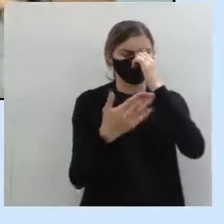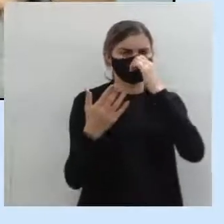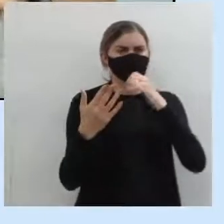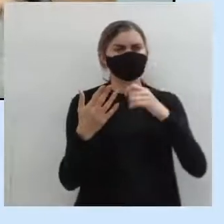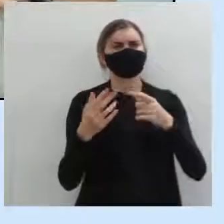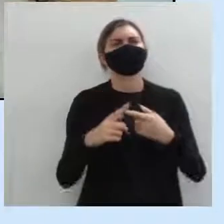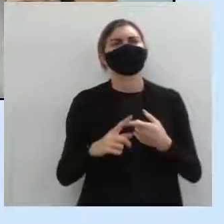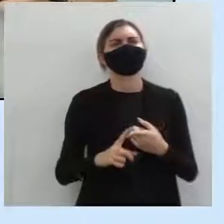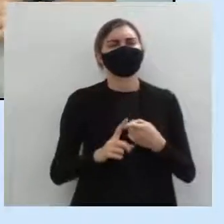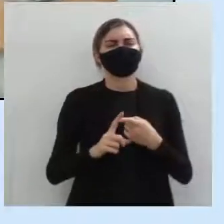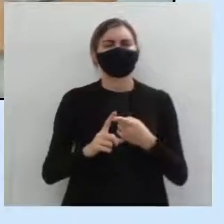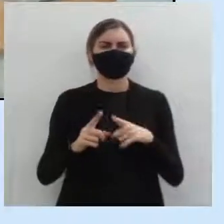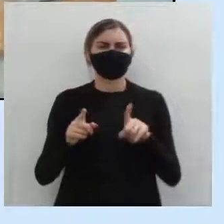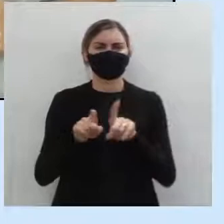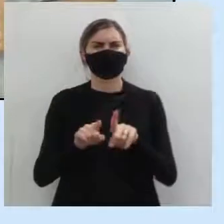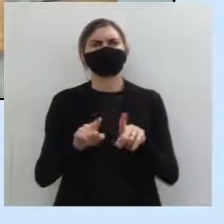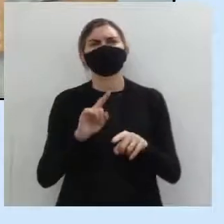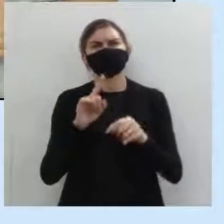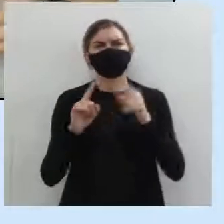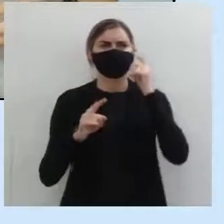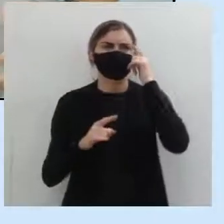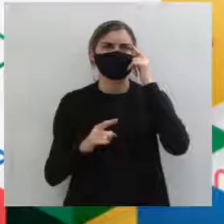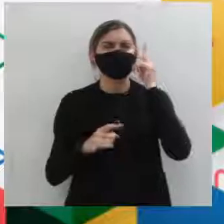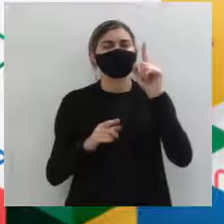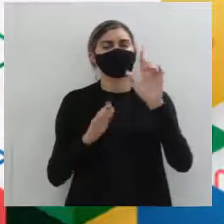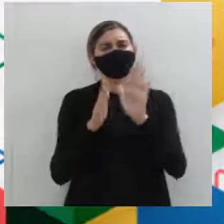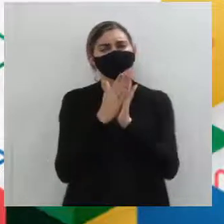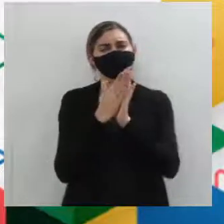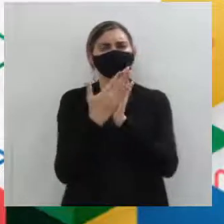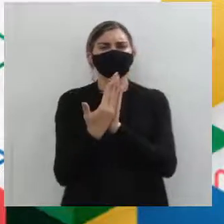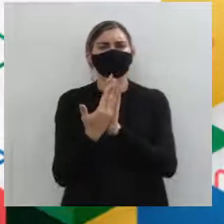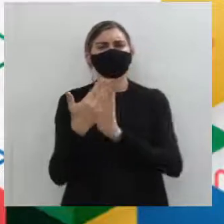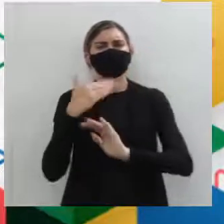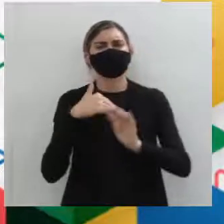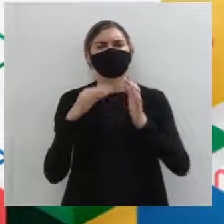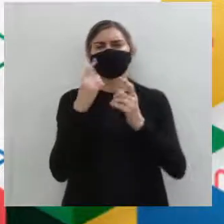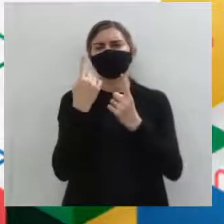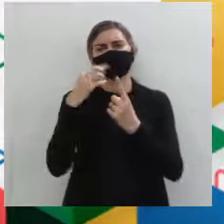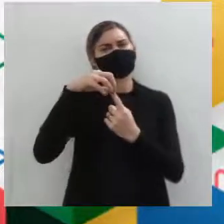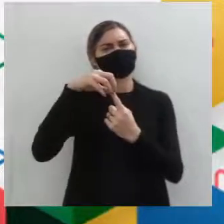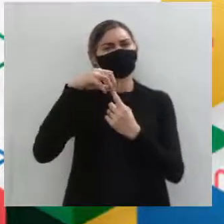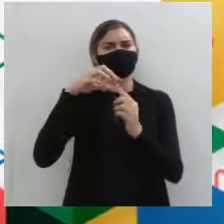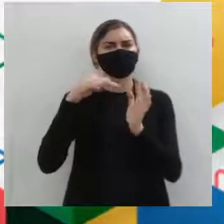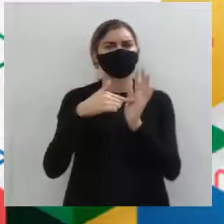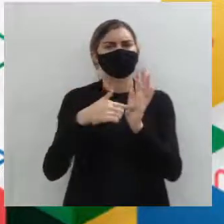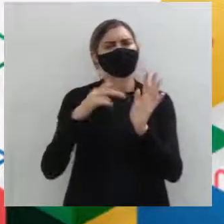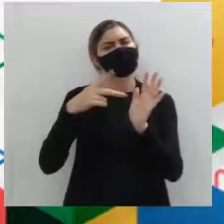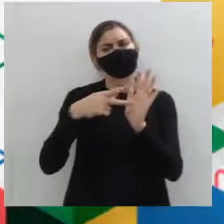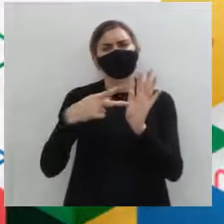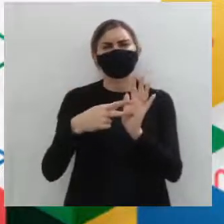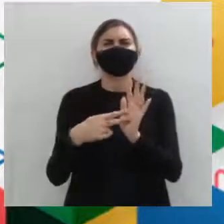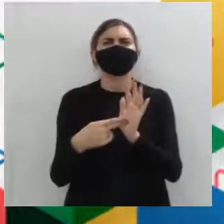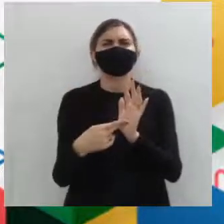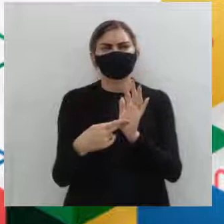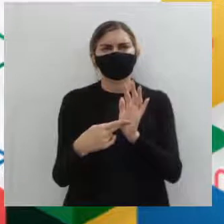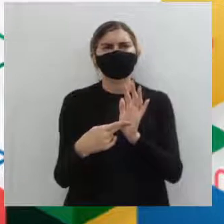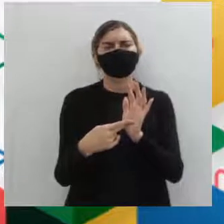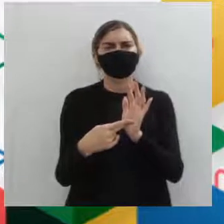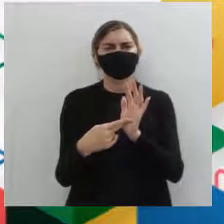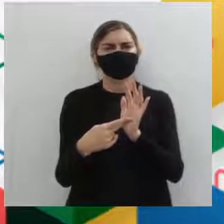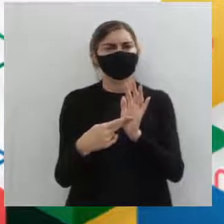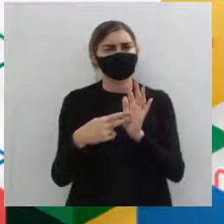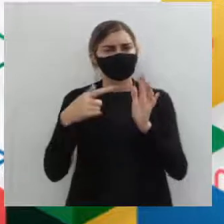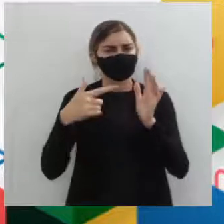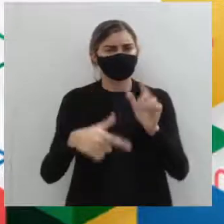universal. Vamos para a última. A Bíblia como única fonte de verdade.